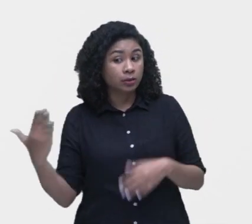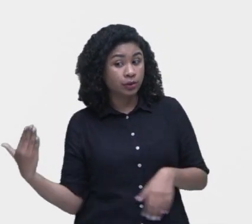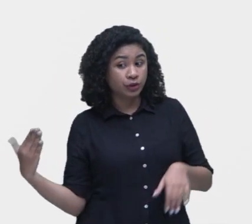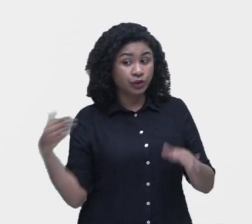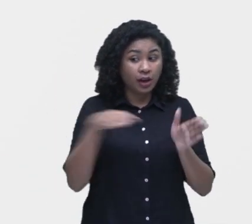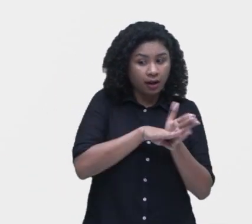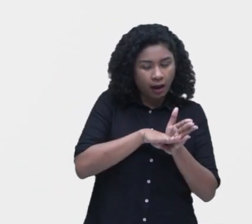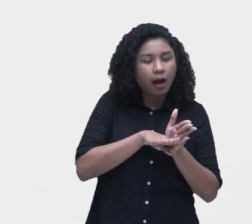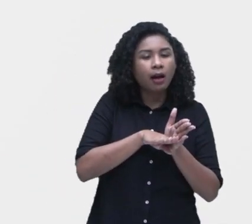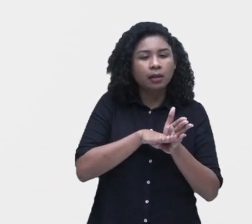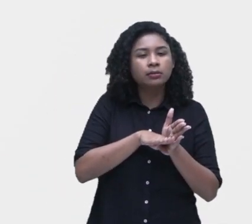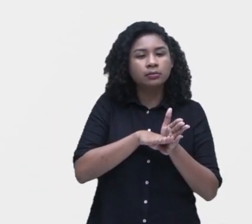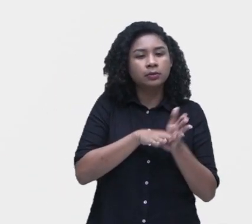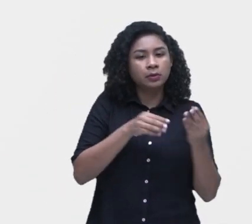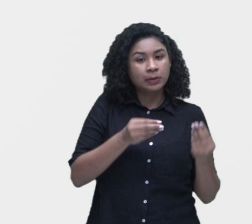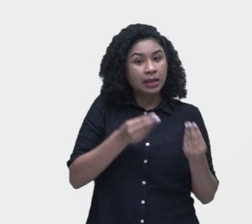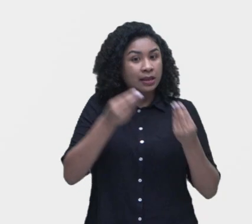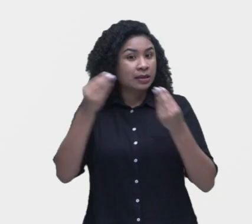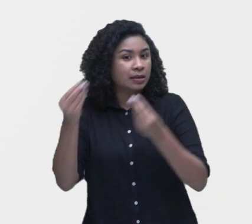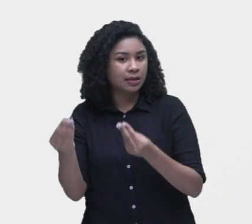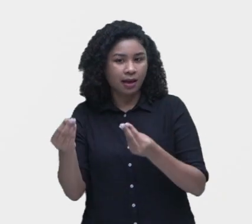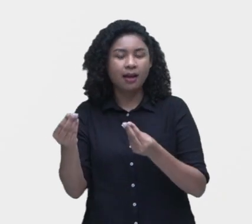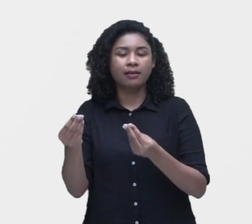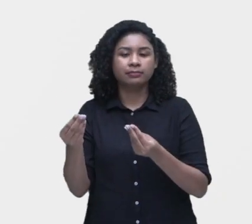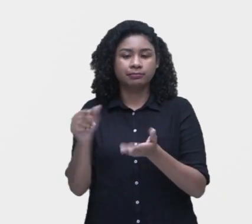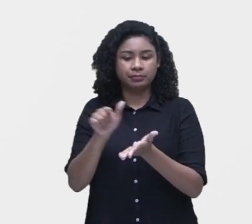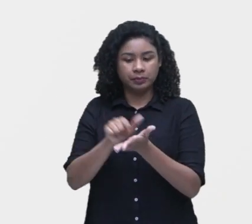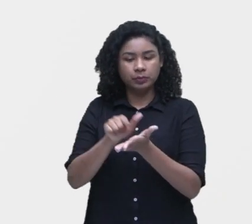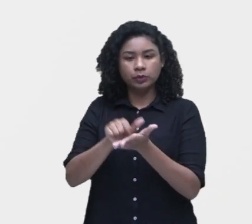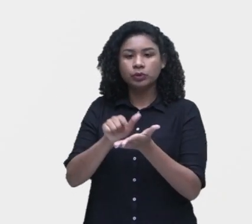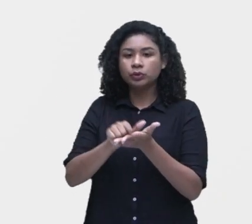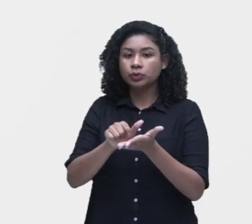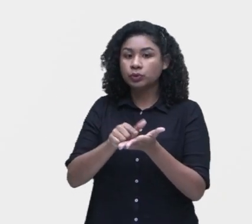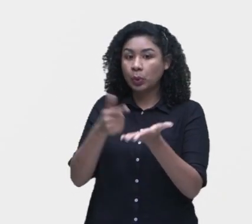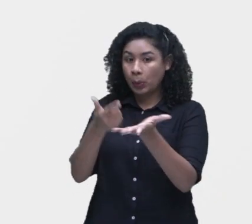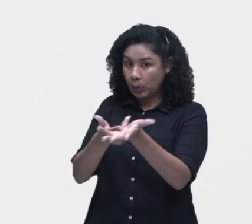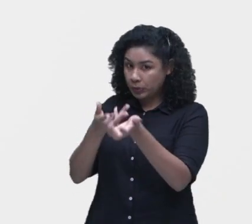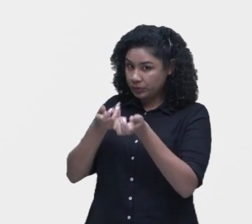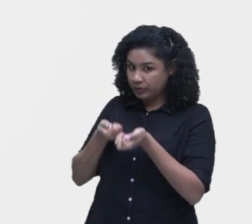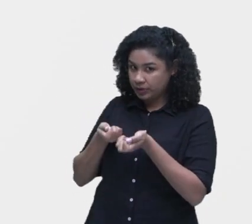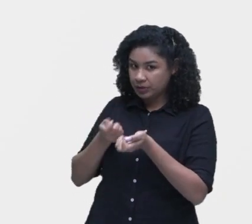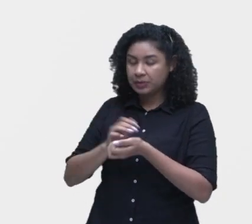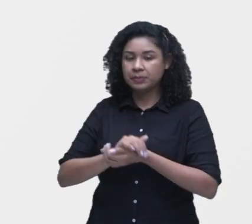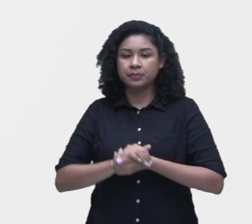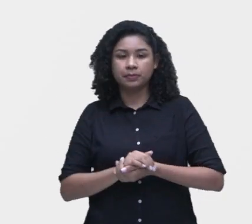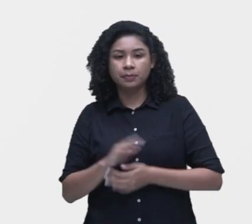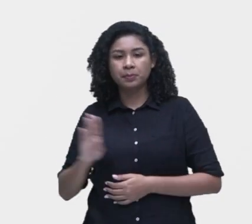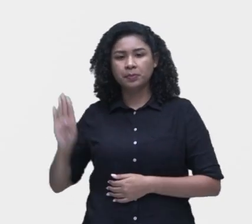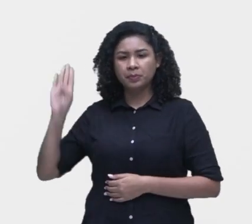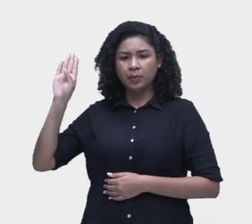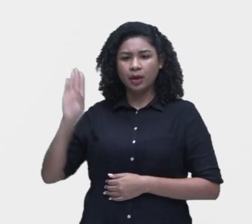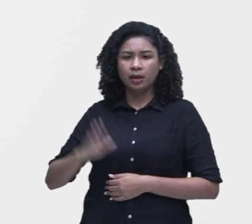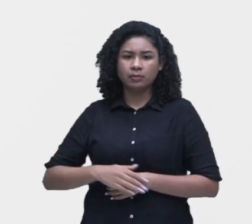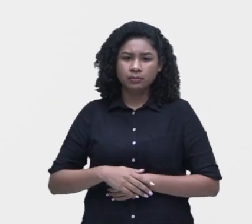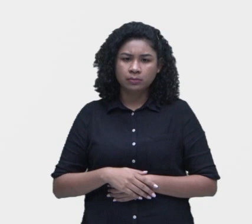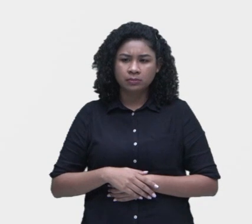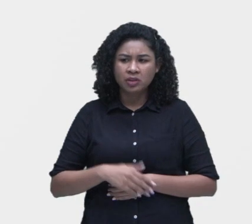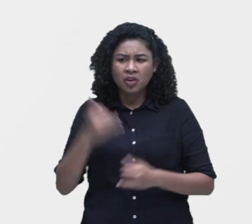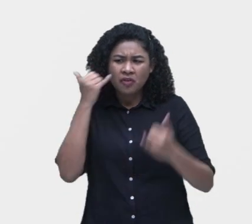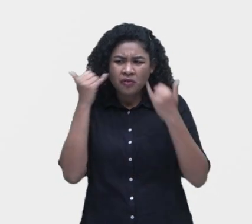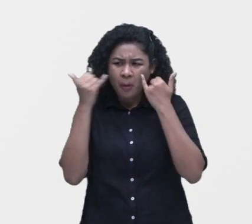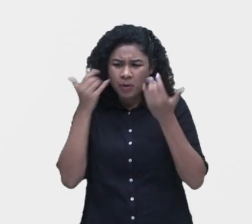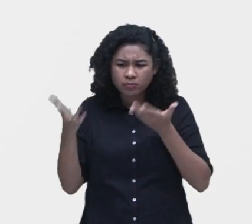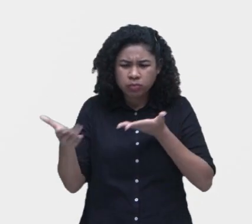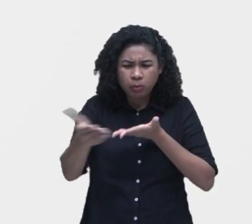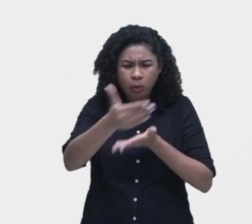convite. B. Enquanto eu não obtiver todos os dados, não terminarei a pesquisa, do verbo terminar.